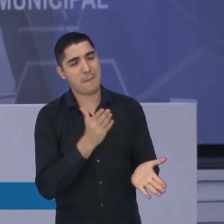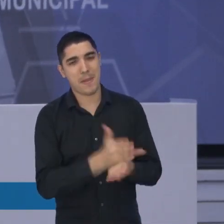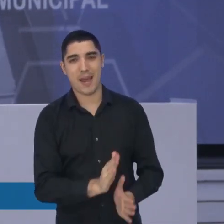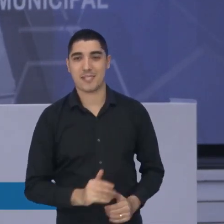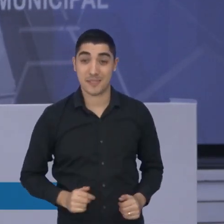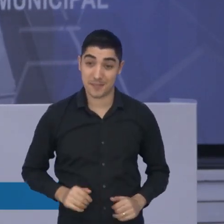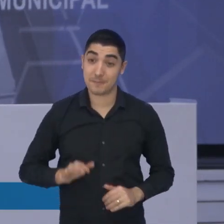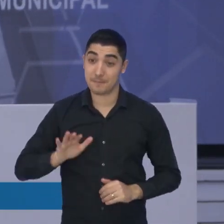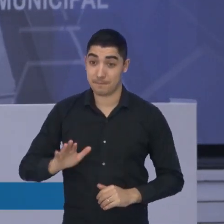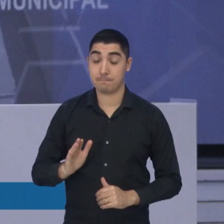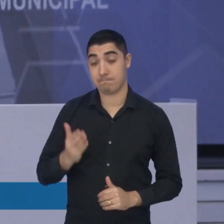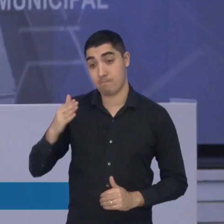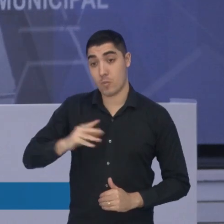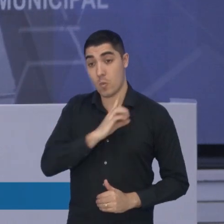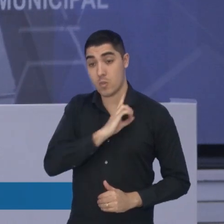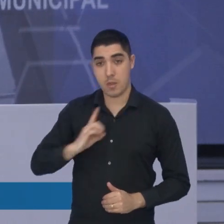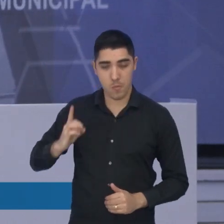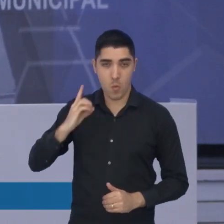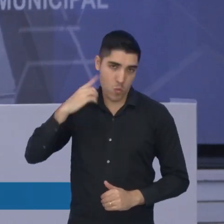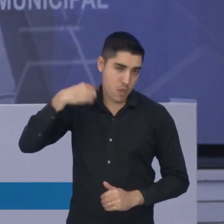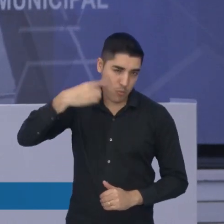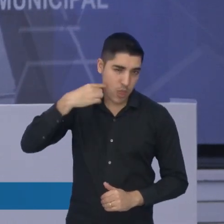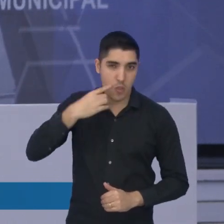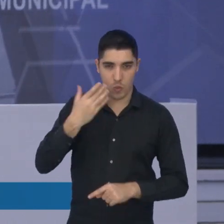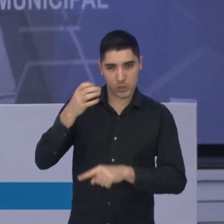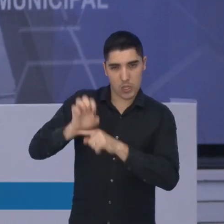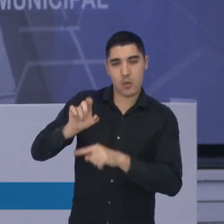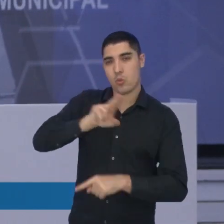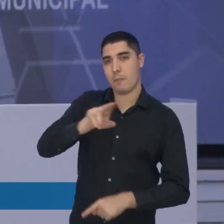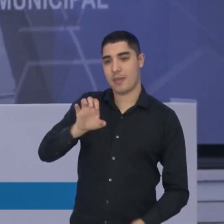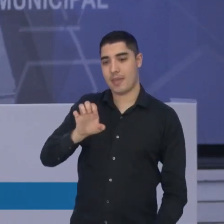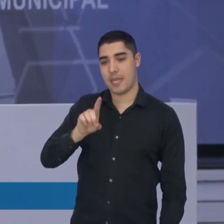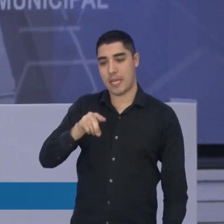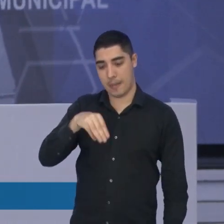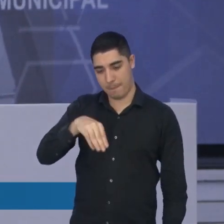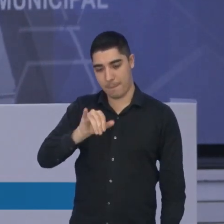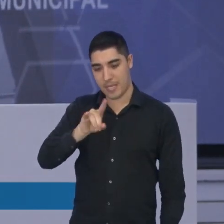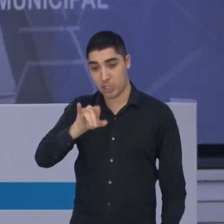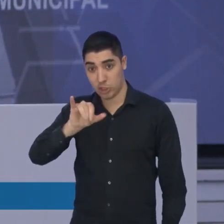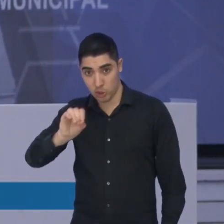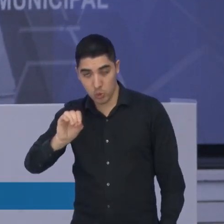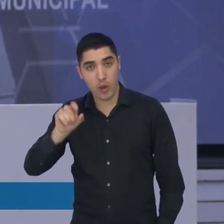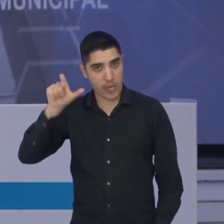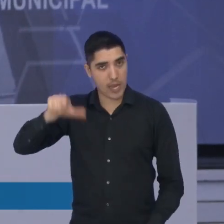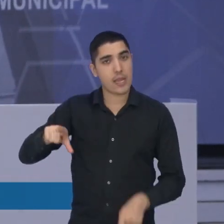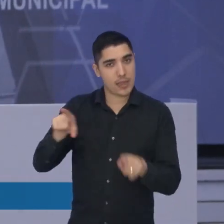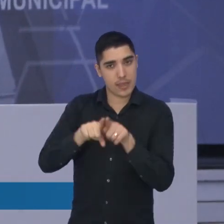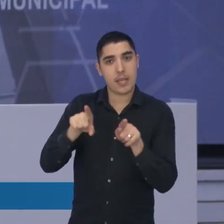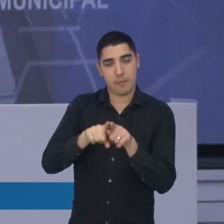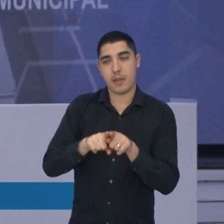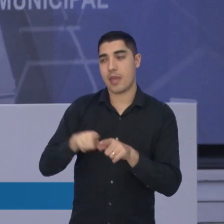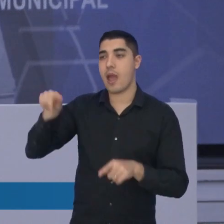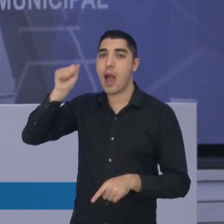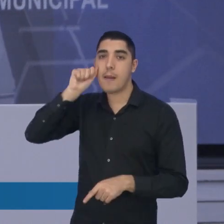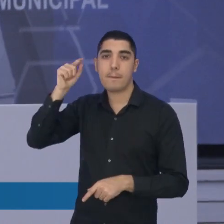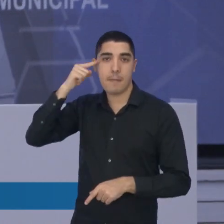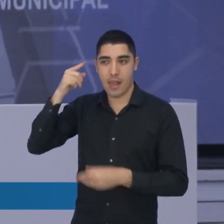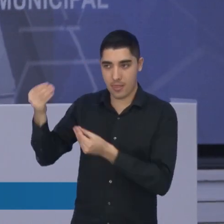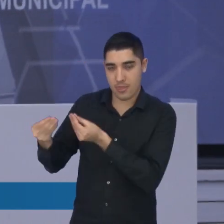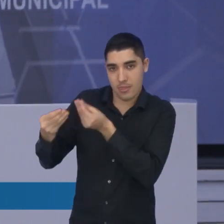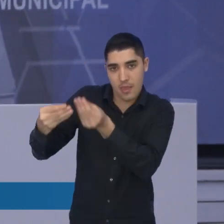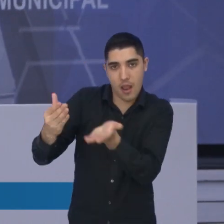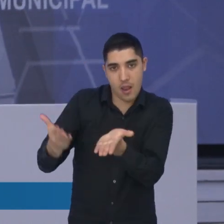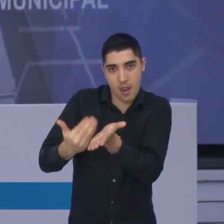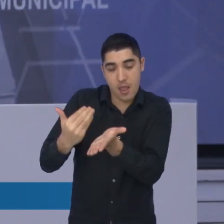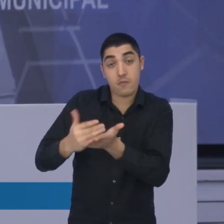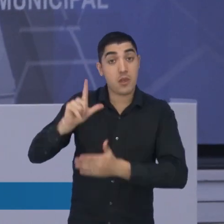O deputado estadual Emídio, numa das visitas a São José, também recebeu um livro através da Amélia. E pouco depois